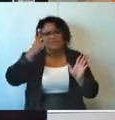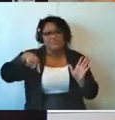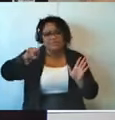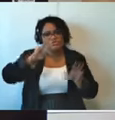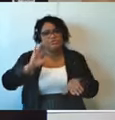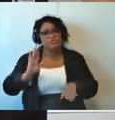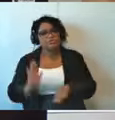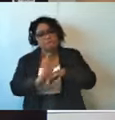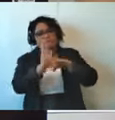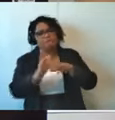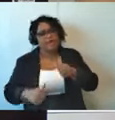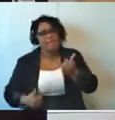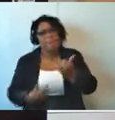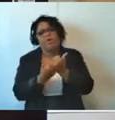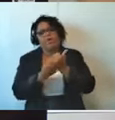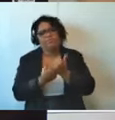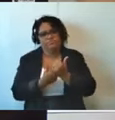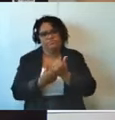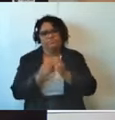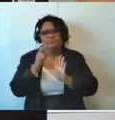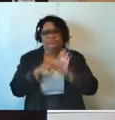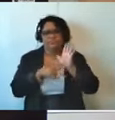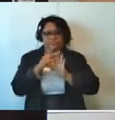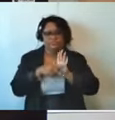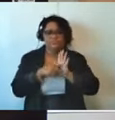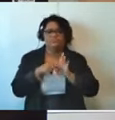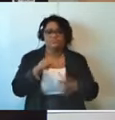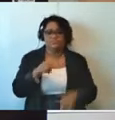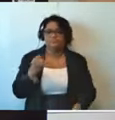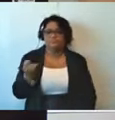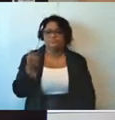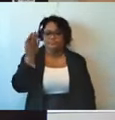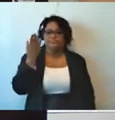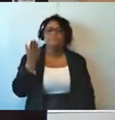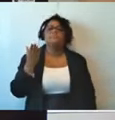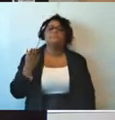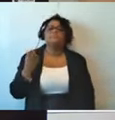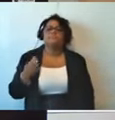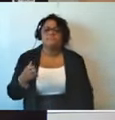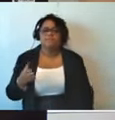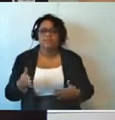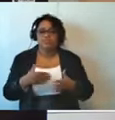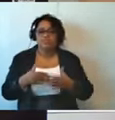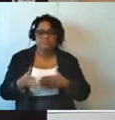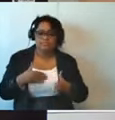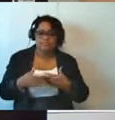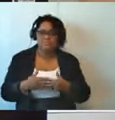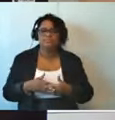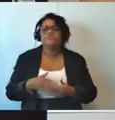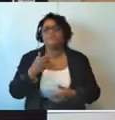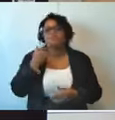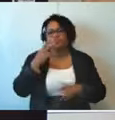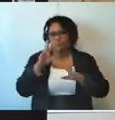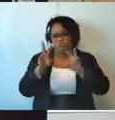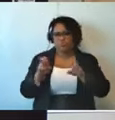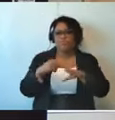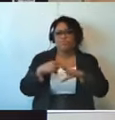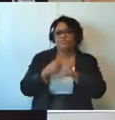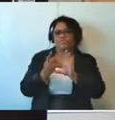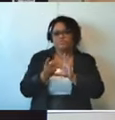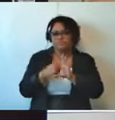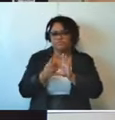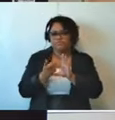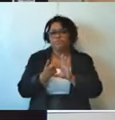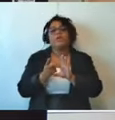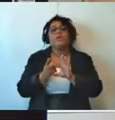projeto, né? Isso eu acho muito importante. E, de qualquer forma, a questão da velocidade, a nossa cidade, me desculpe, mas a gente tem